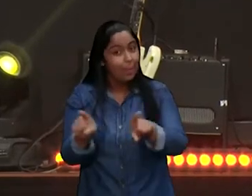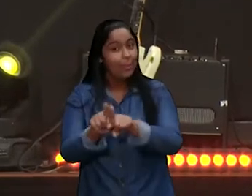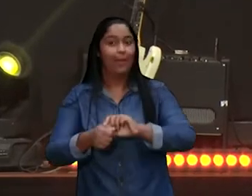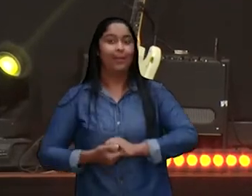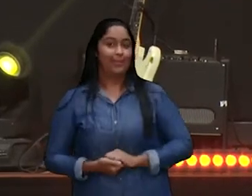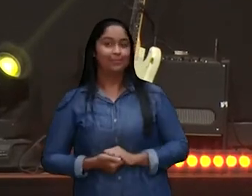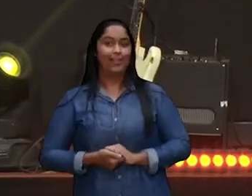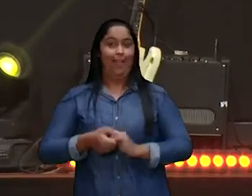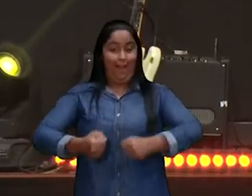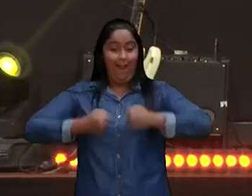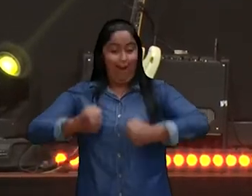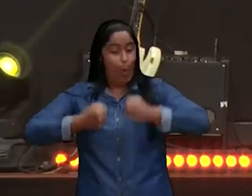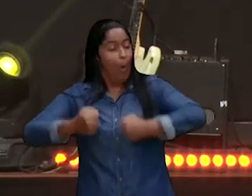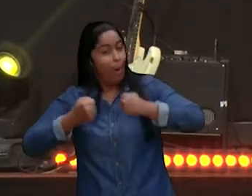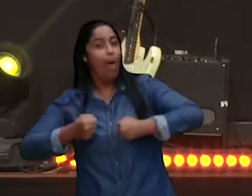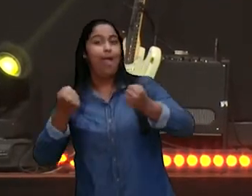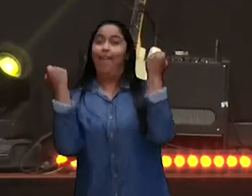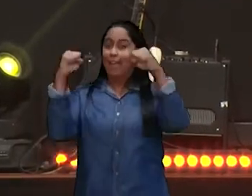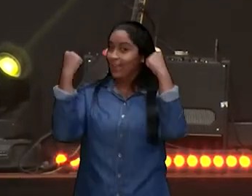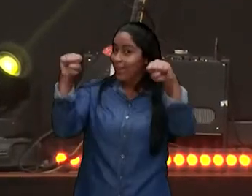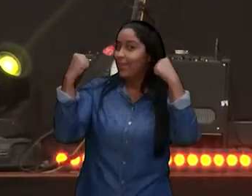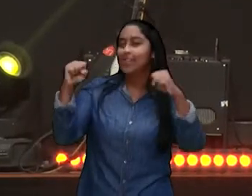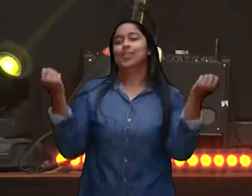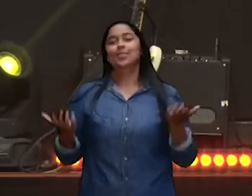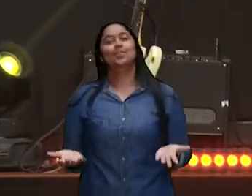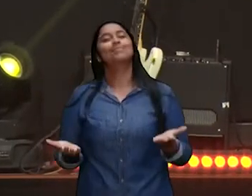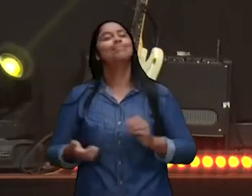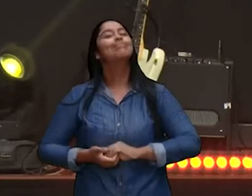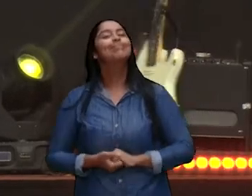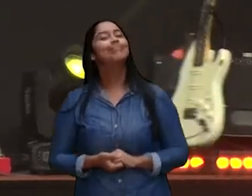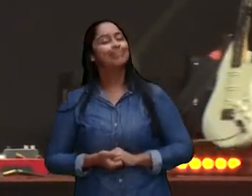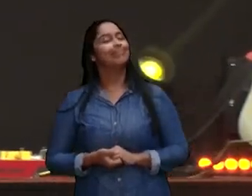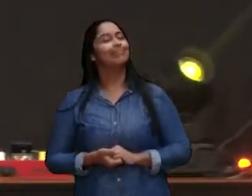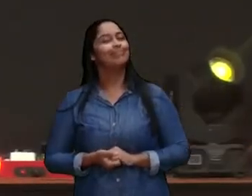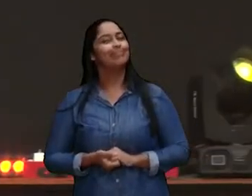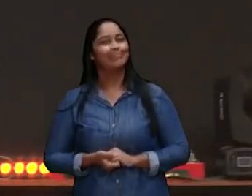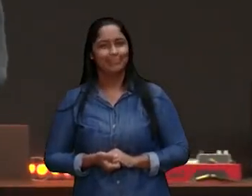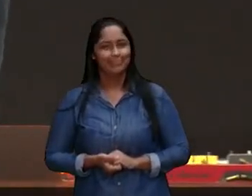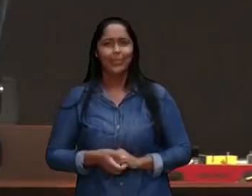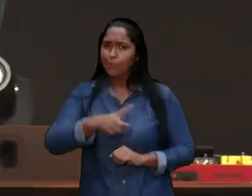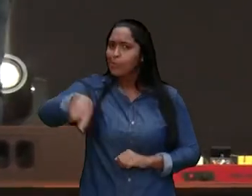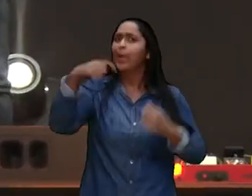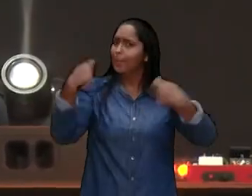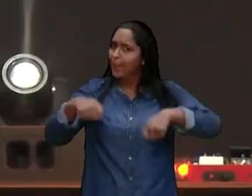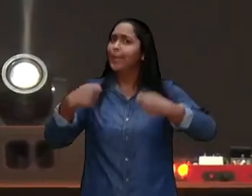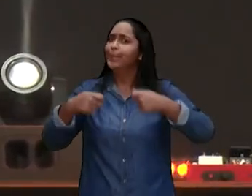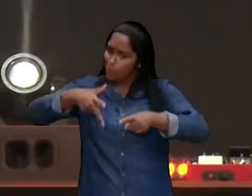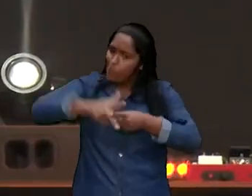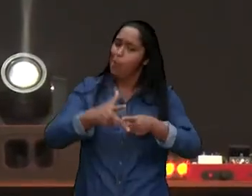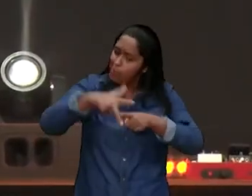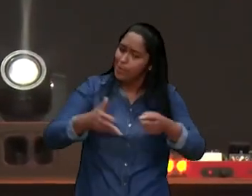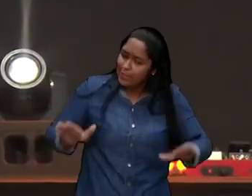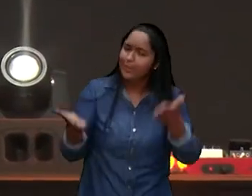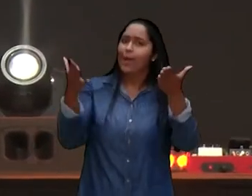faz exercícios essa você deixa de lado seu só pega aqui você quer justificar Toma vergonha na cara né